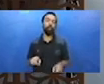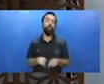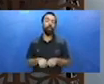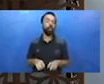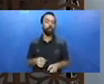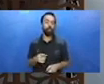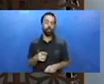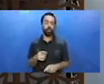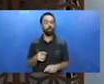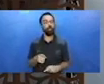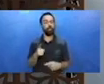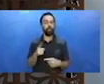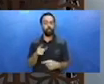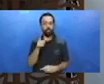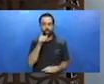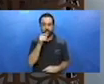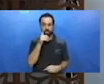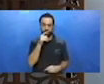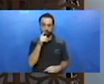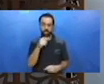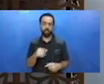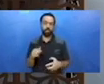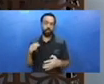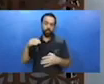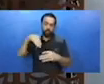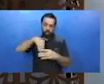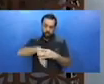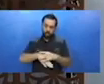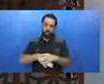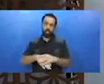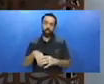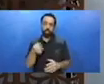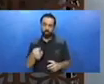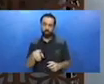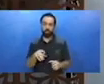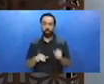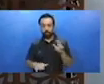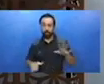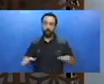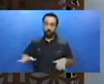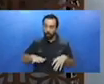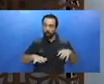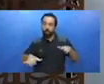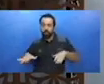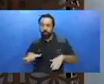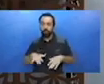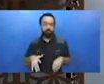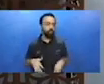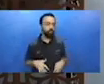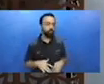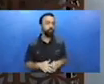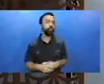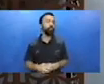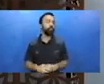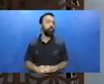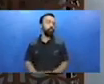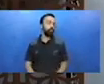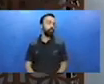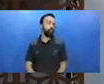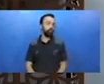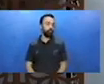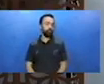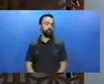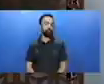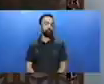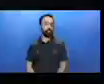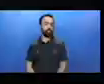Então, por isso que muita gente indica a natação, né, como um esporte ideal para quem vai começar a fazer alguma prática esportiva, né?